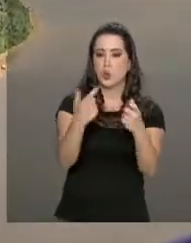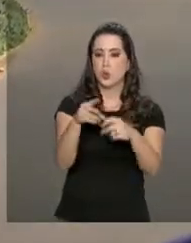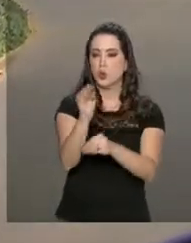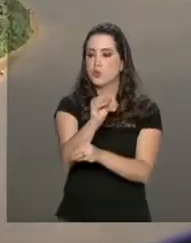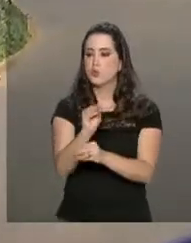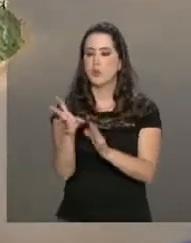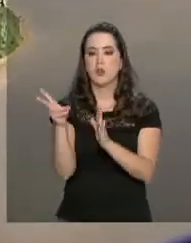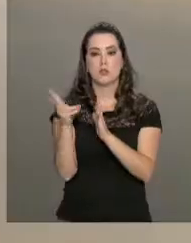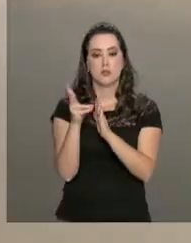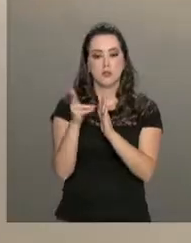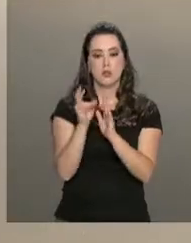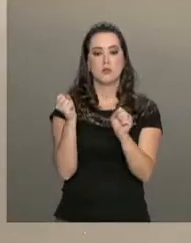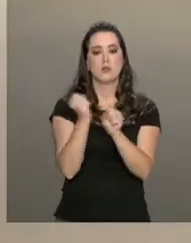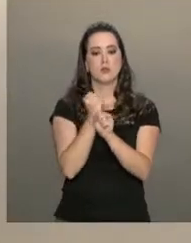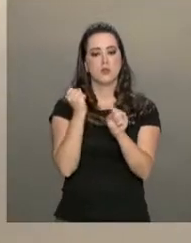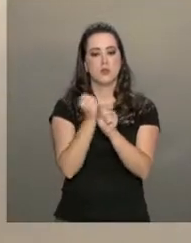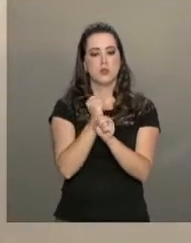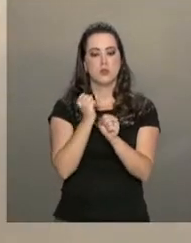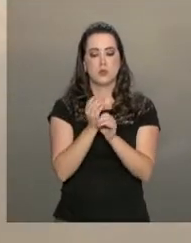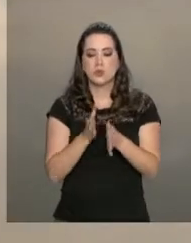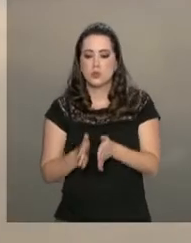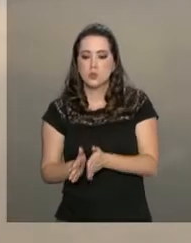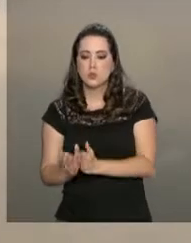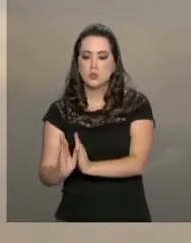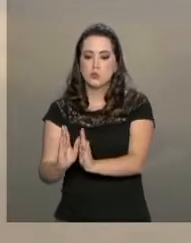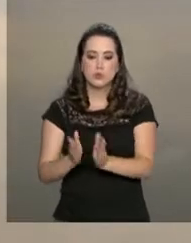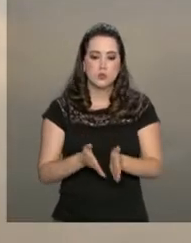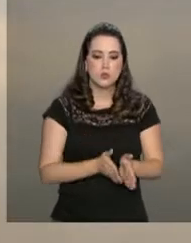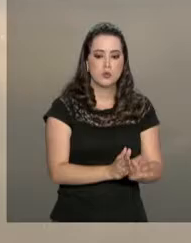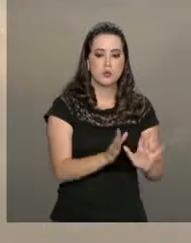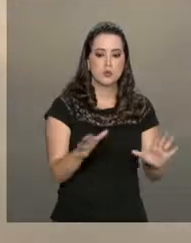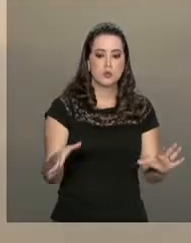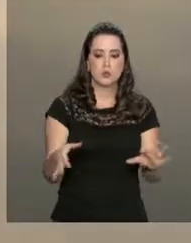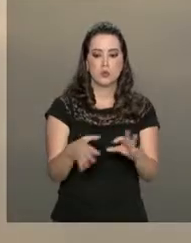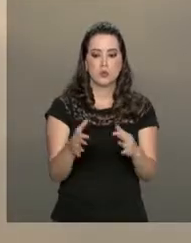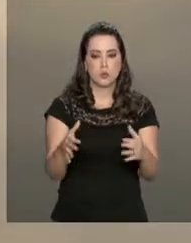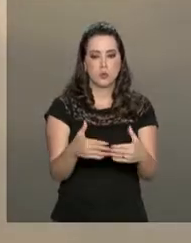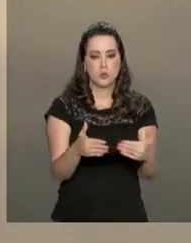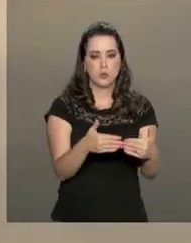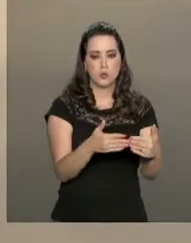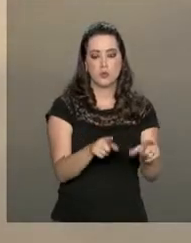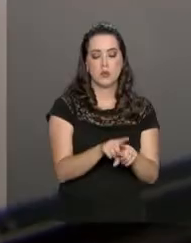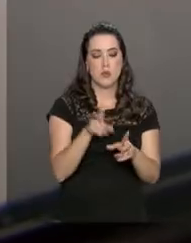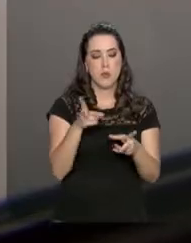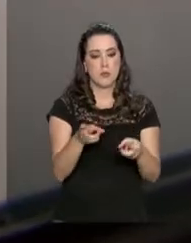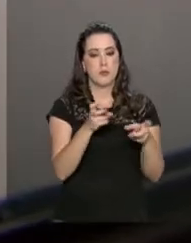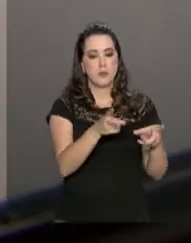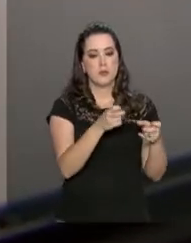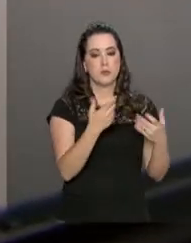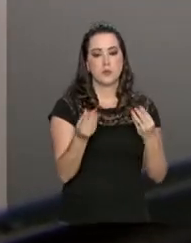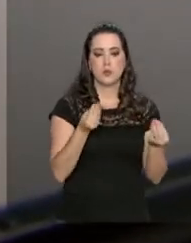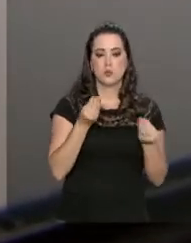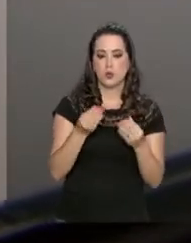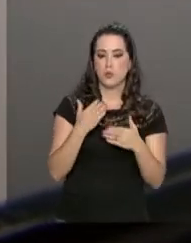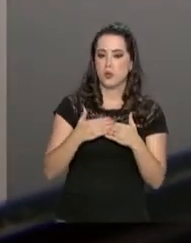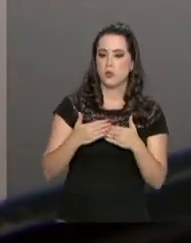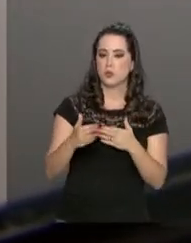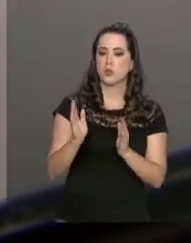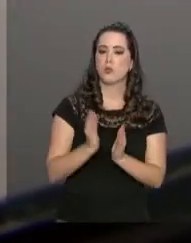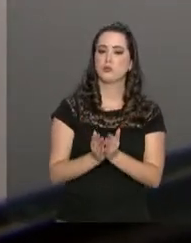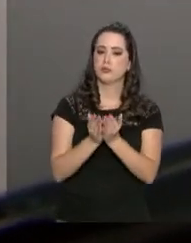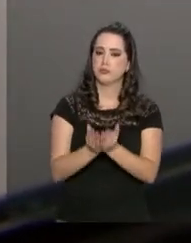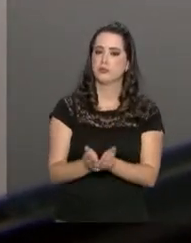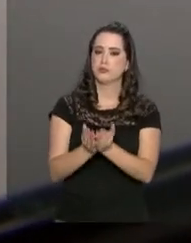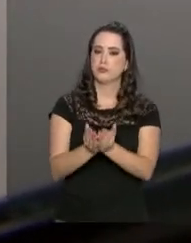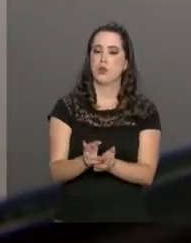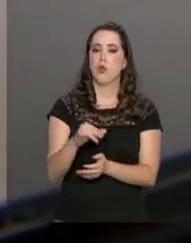reservas indígenas, foram construídos um canal e decks para contenção. Foram observadas também as condições para manter a